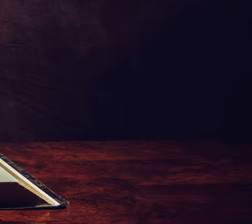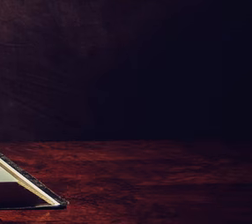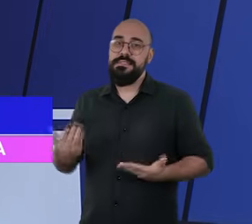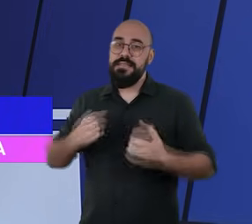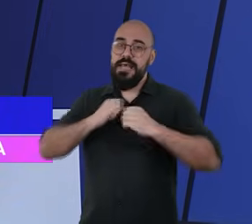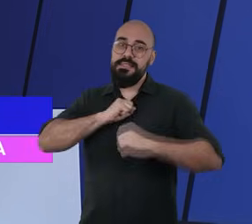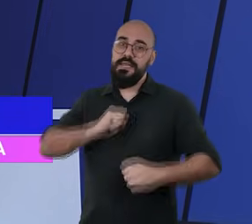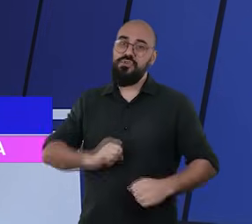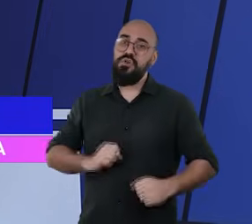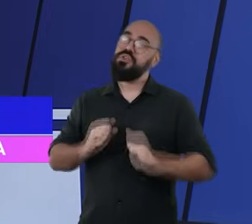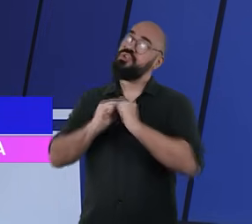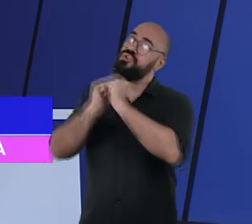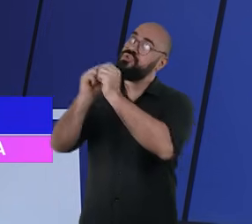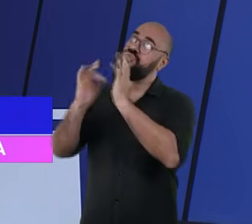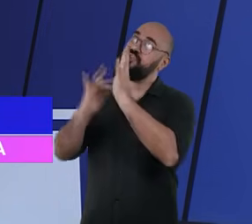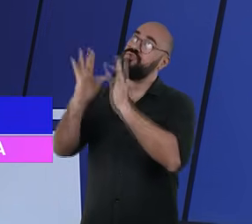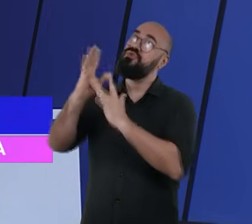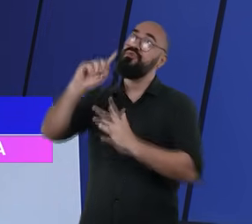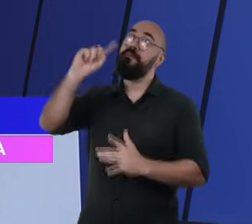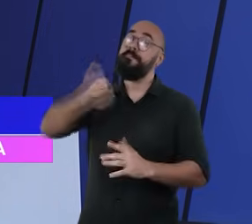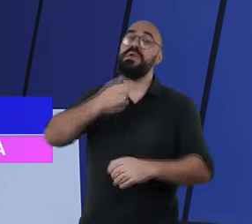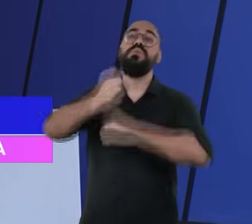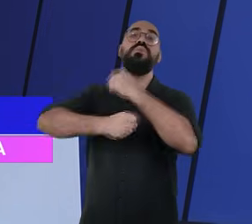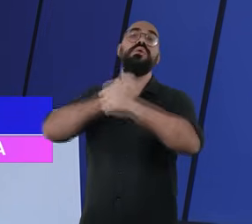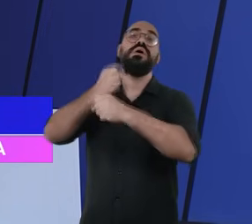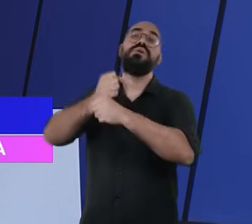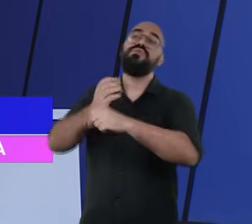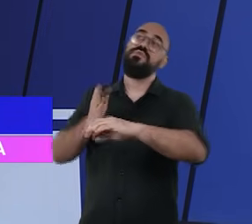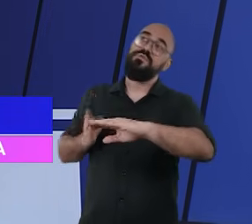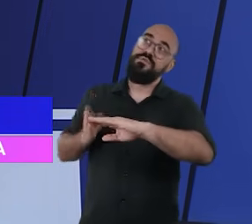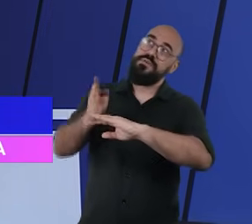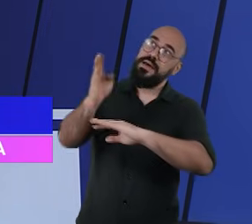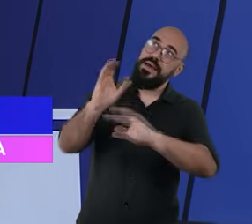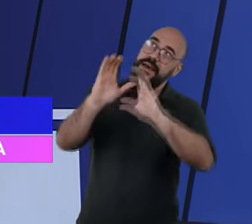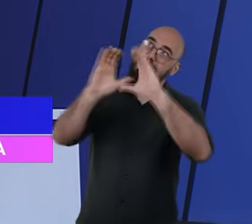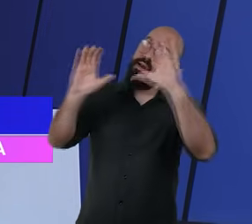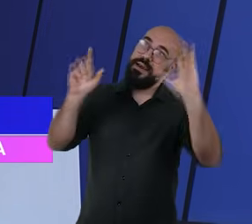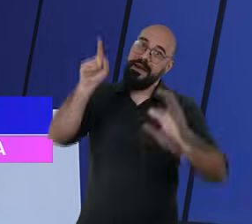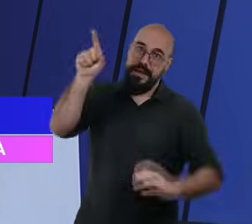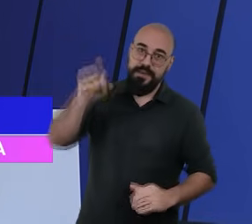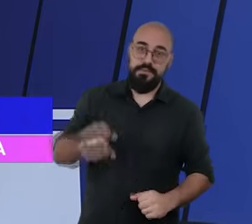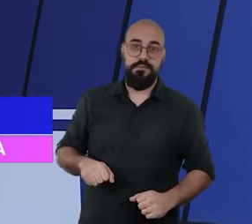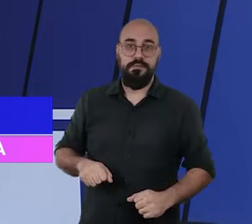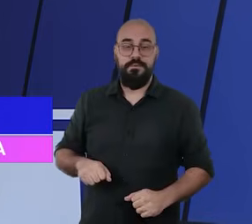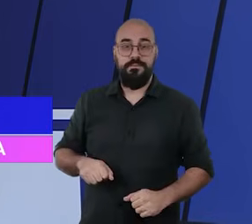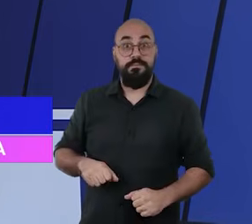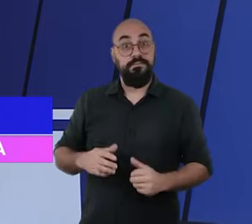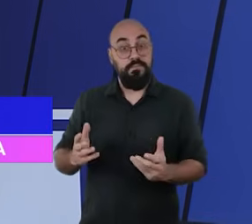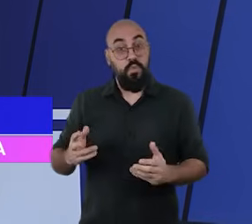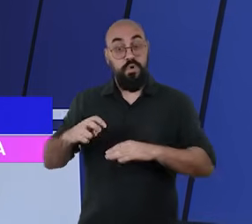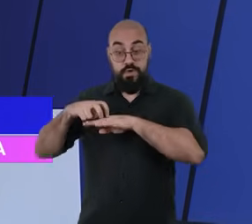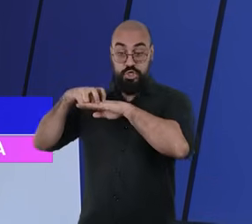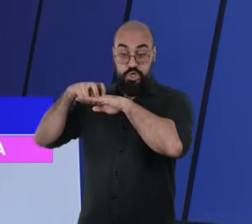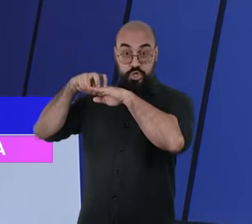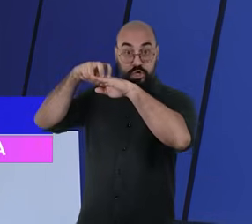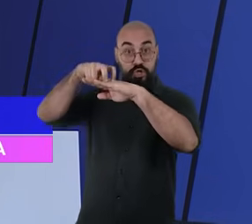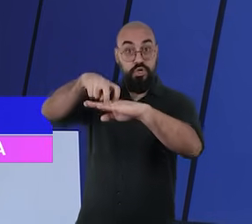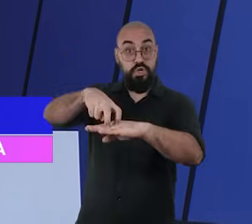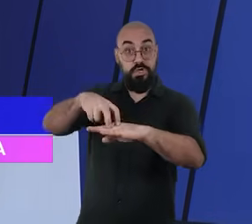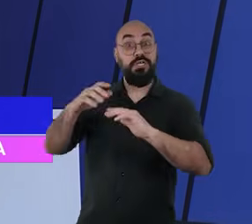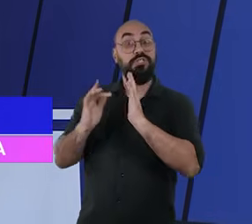1000 anos. Ou seja, a volta de Jesus é que inaugura esses 1000 anos. E